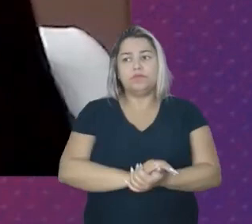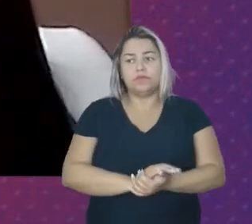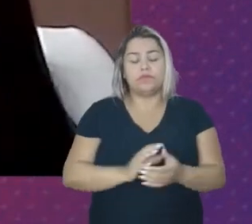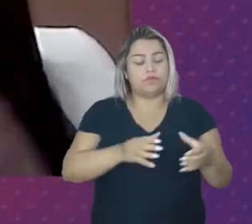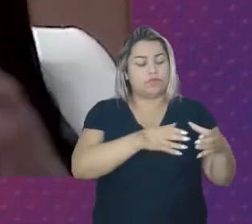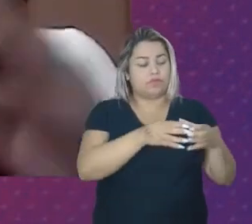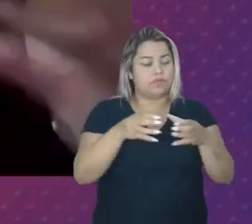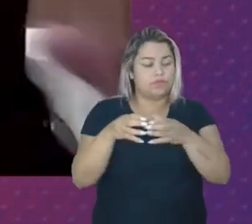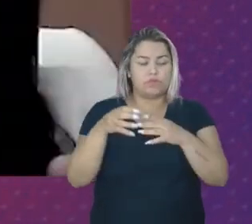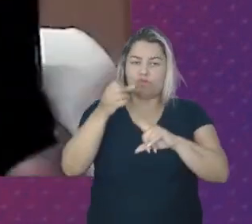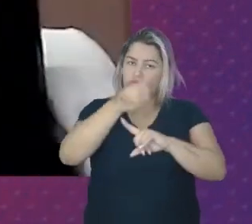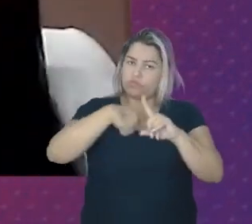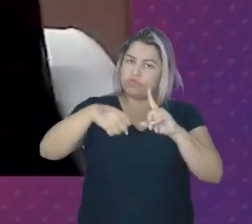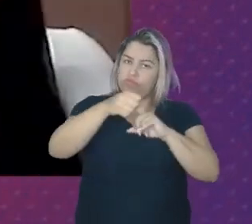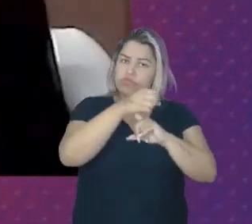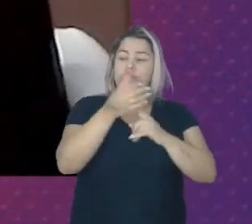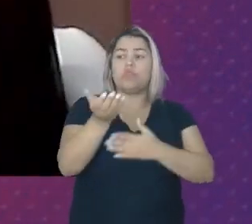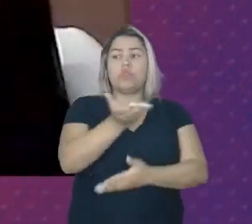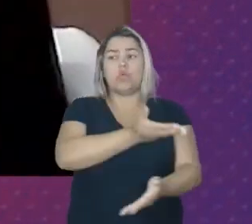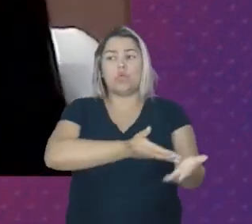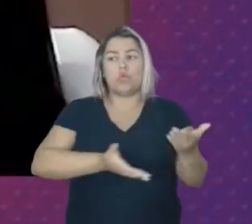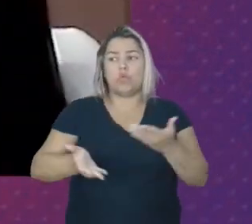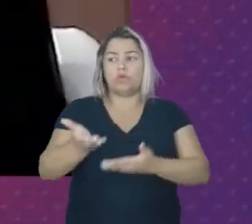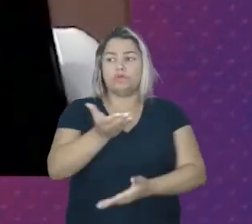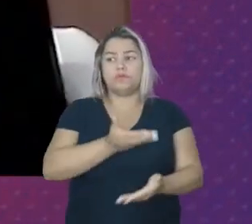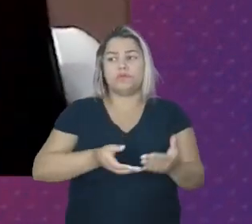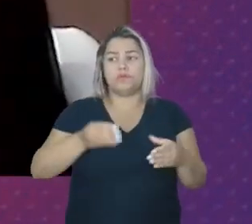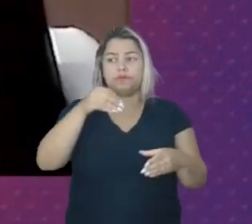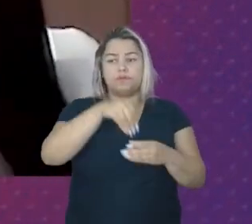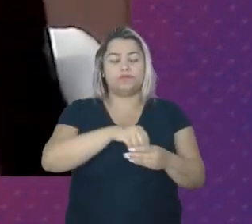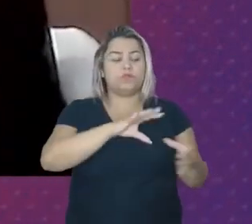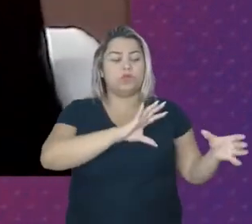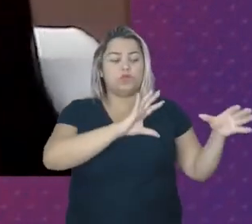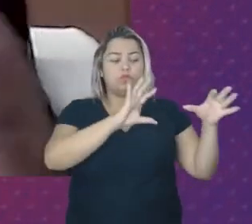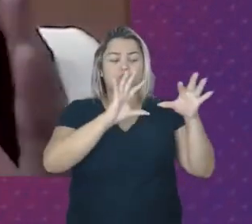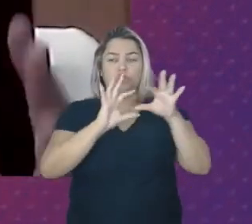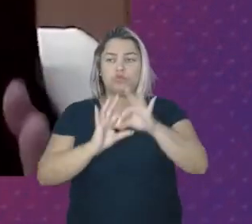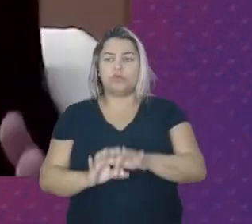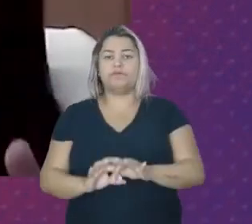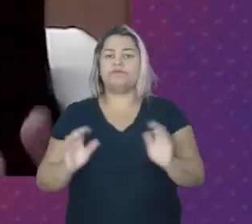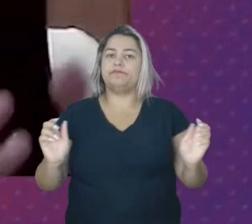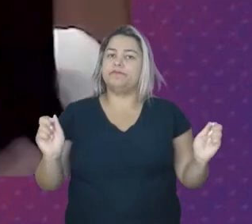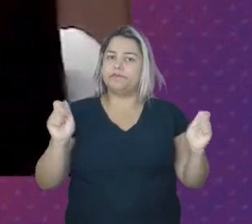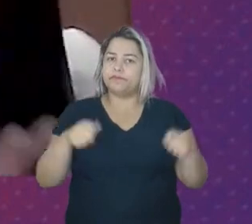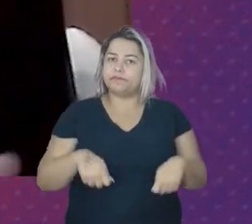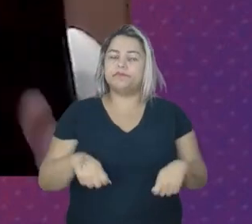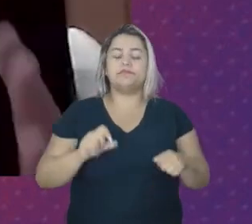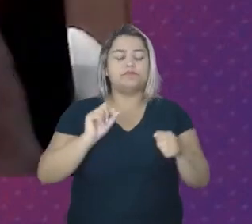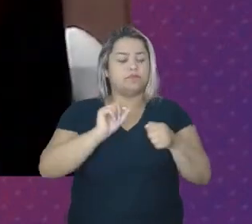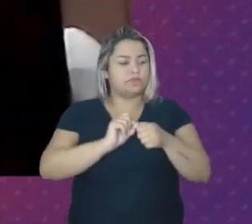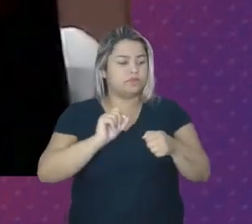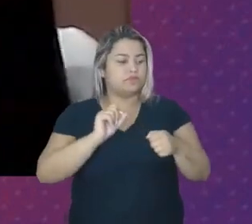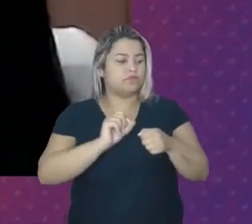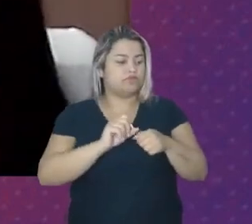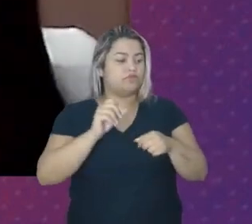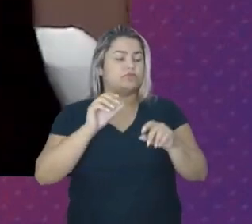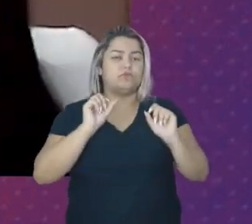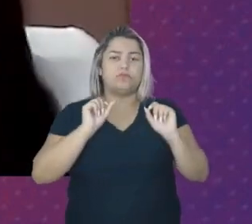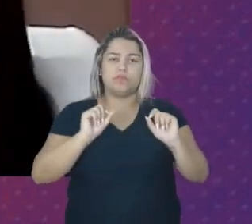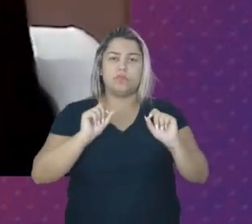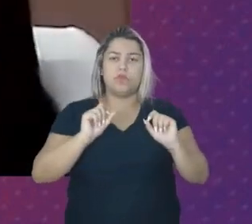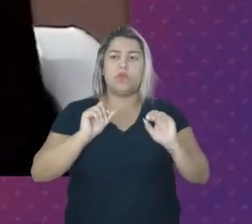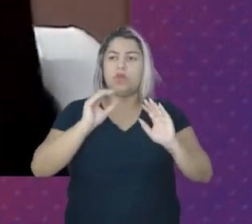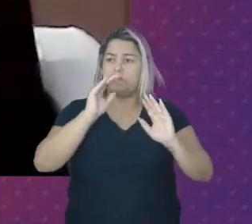grupos sociais que estão envolvidos dentro desse contexto. E você precisa produzir conteúdos específicos